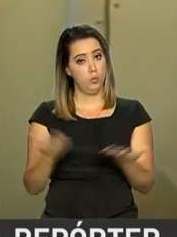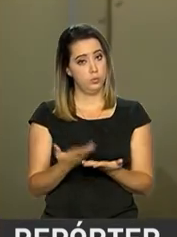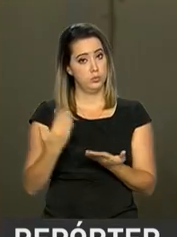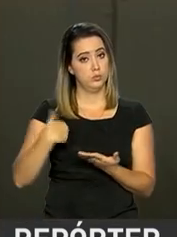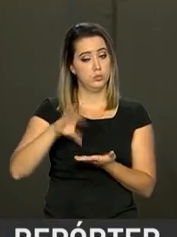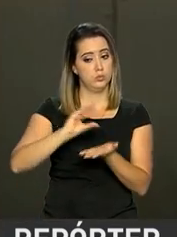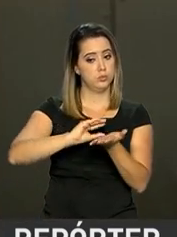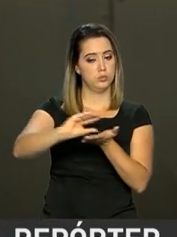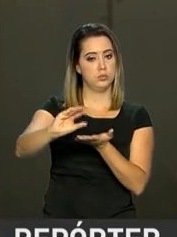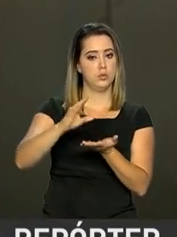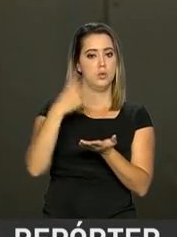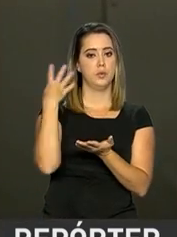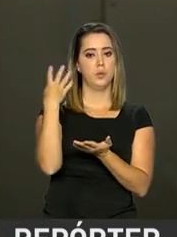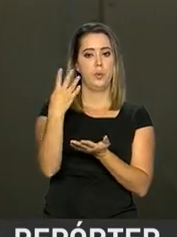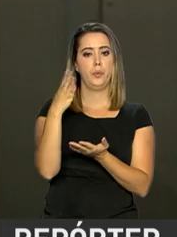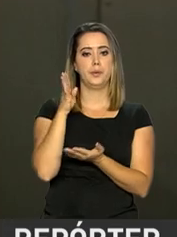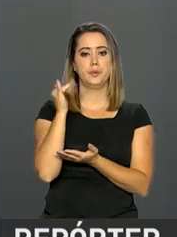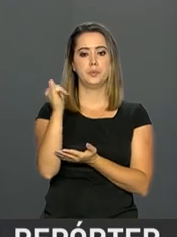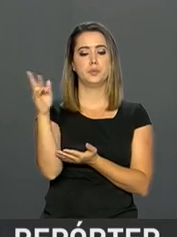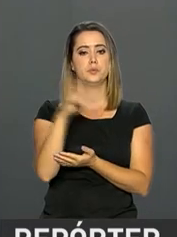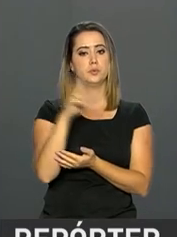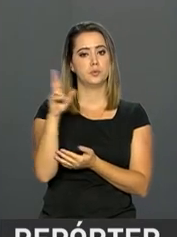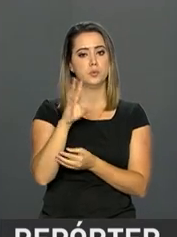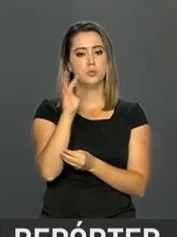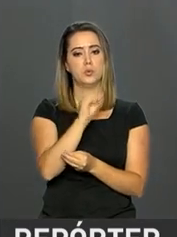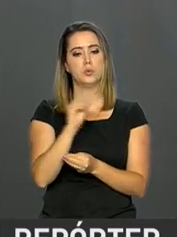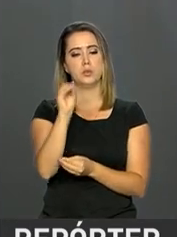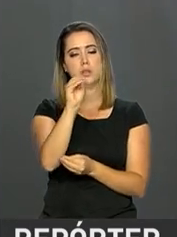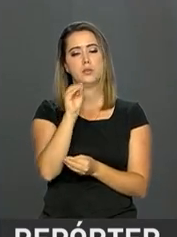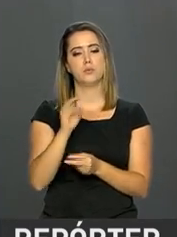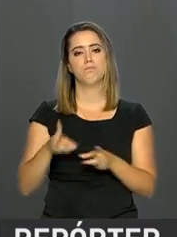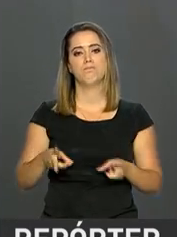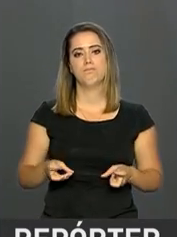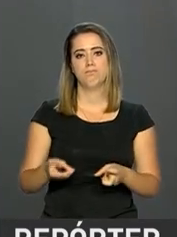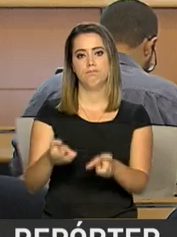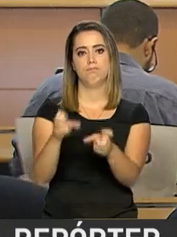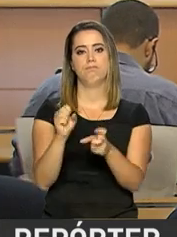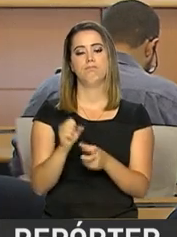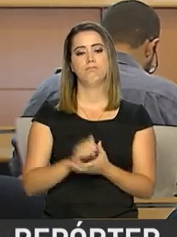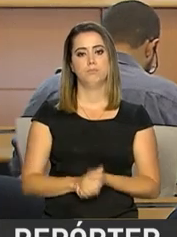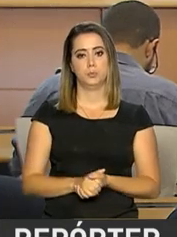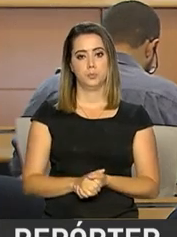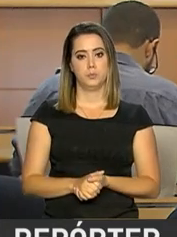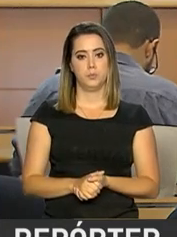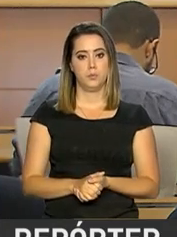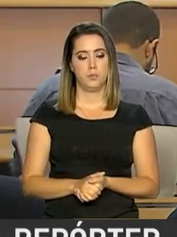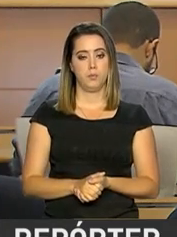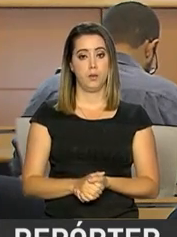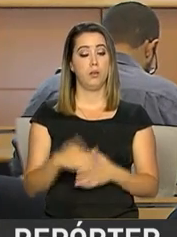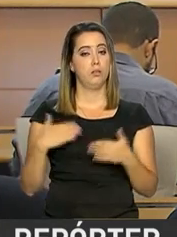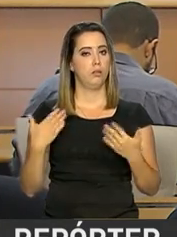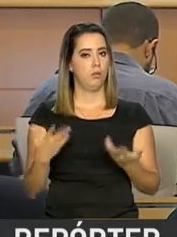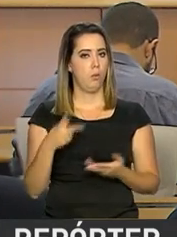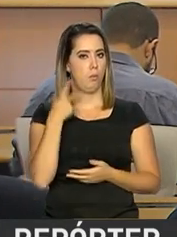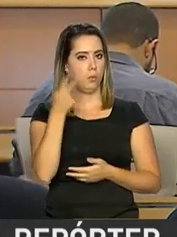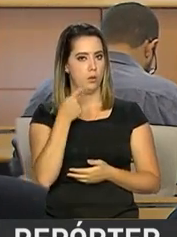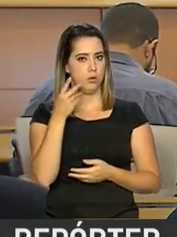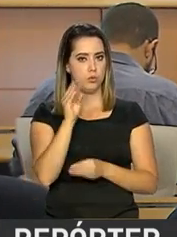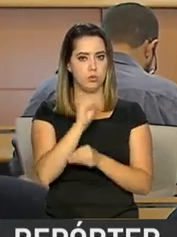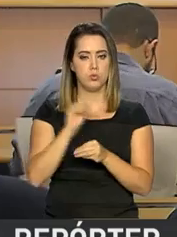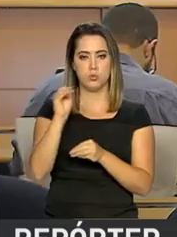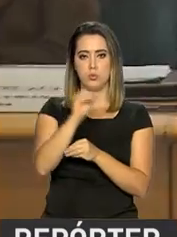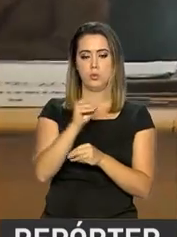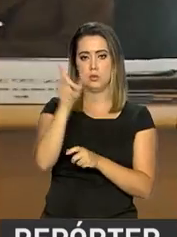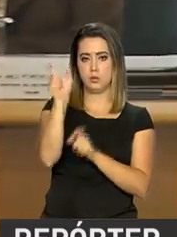destinados R$ 4 bilhões por ano para o tratamento de câncer no SUS. Como parte da política de atenção aos pacientes